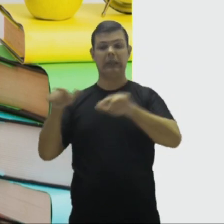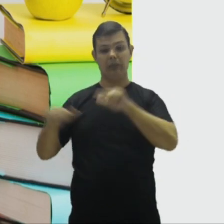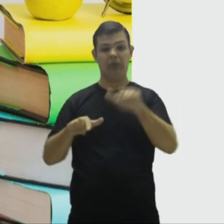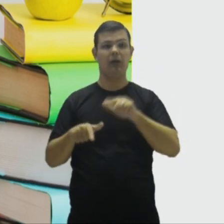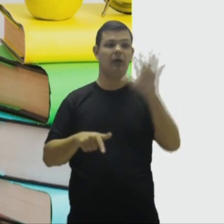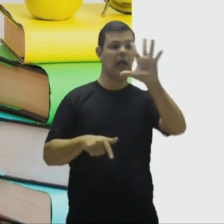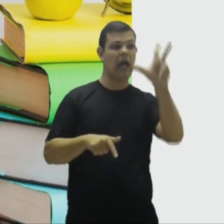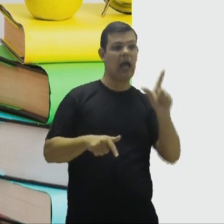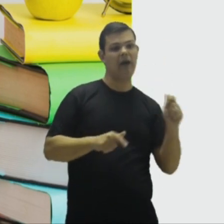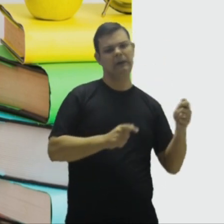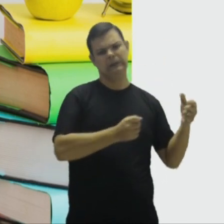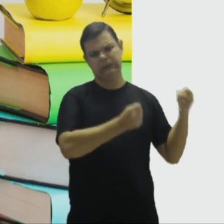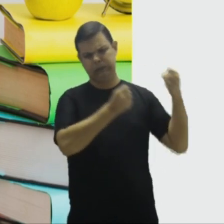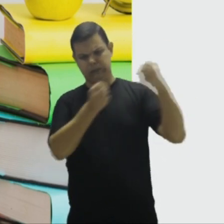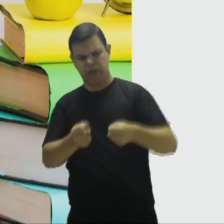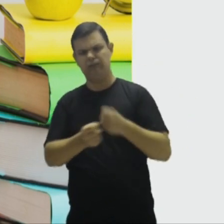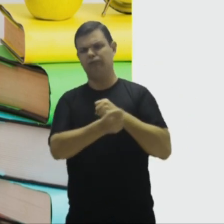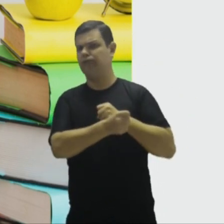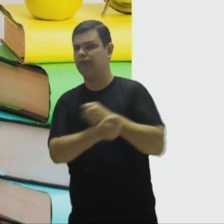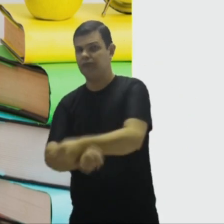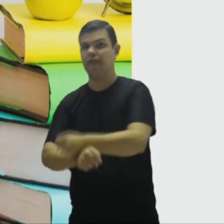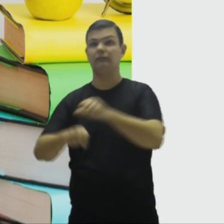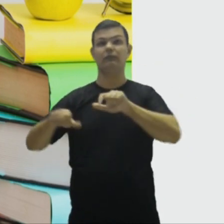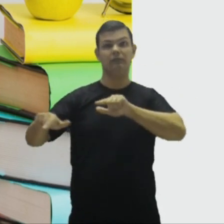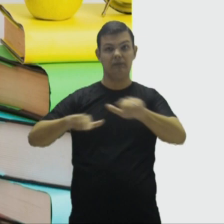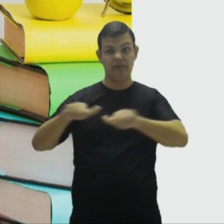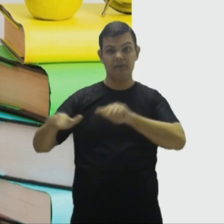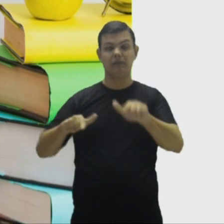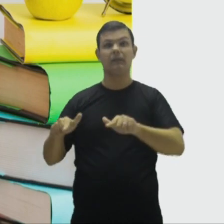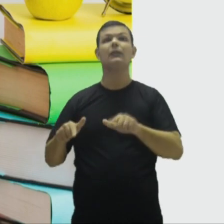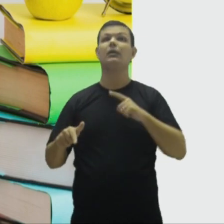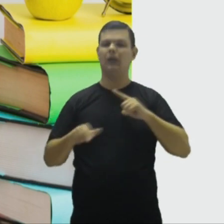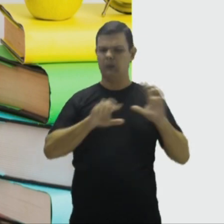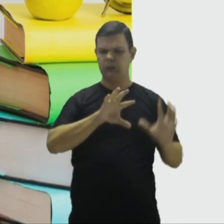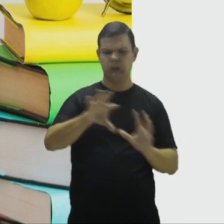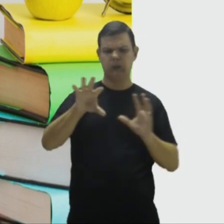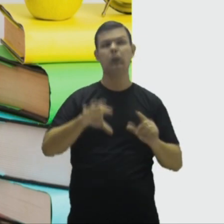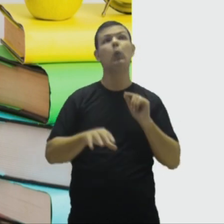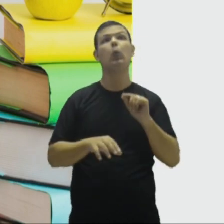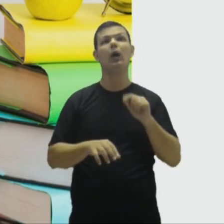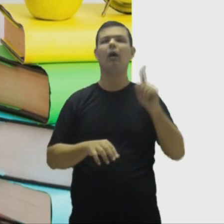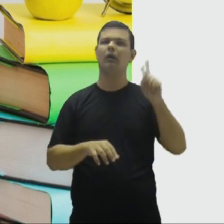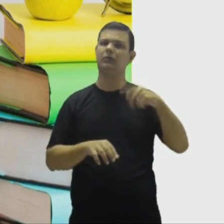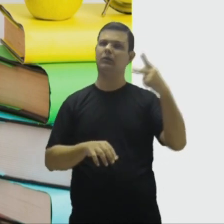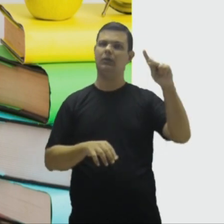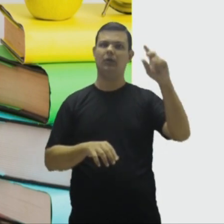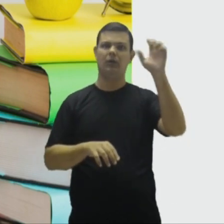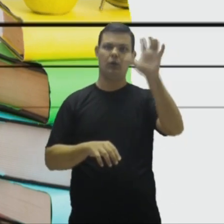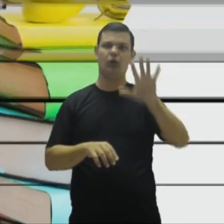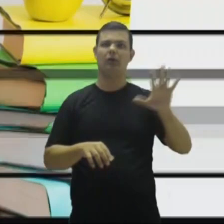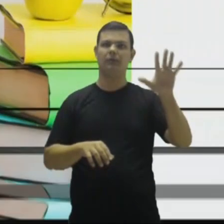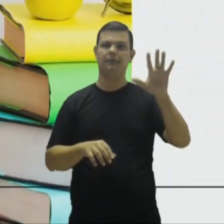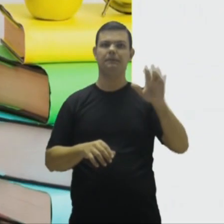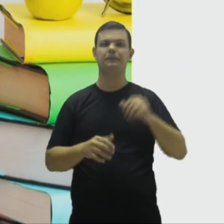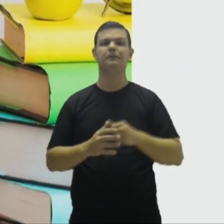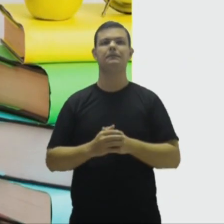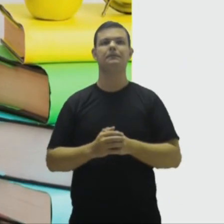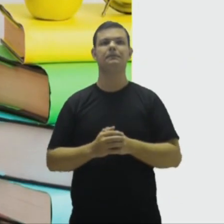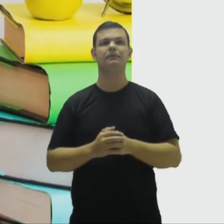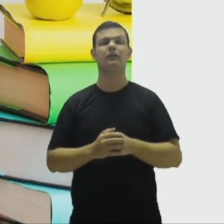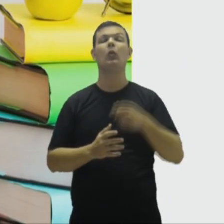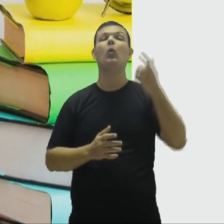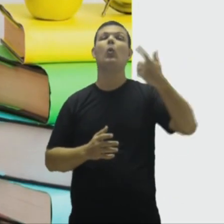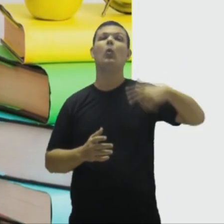no caso foi forçada aqui para o nosso país, que tem uma forte influência dos europeus. Vamos lá.